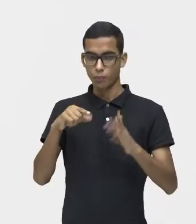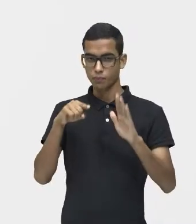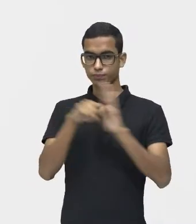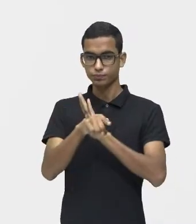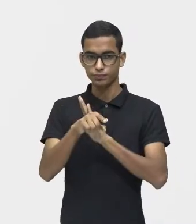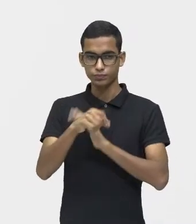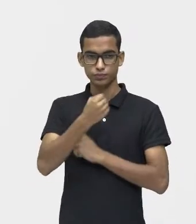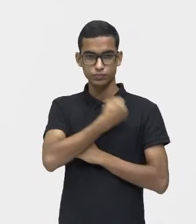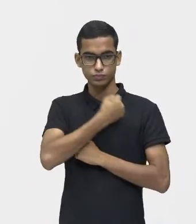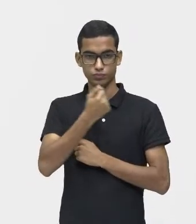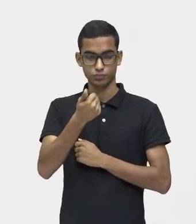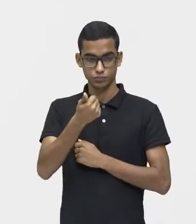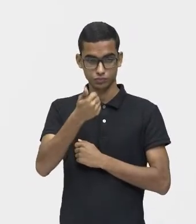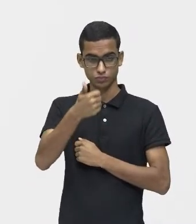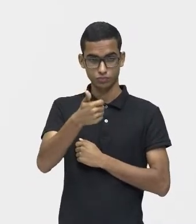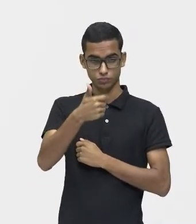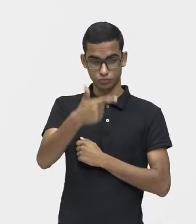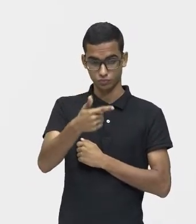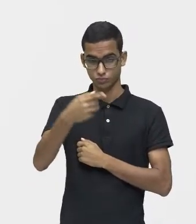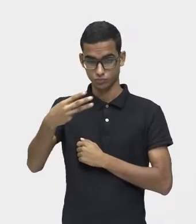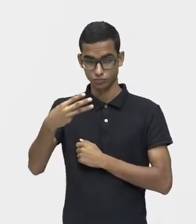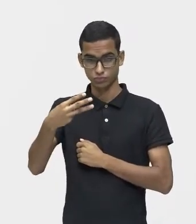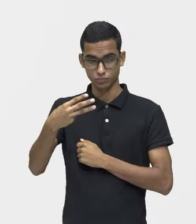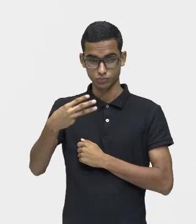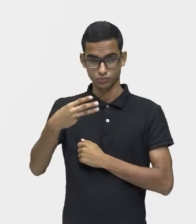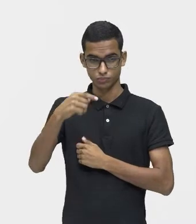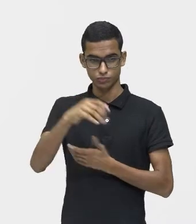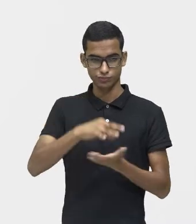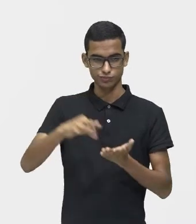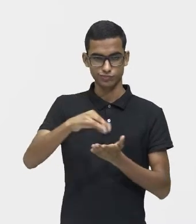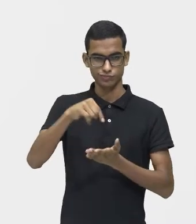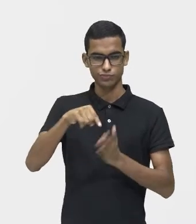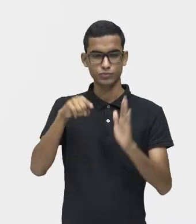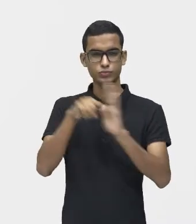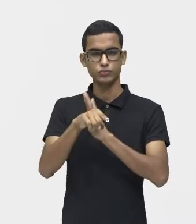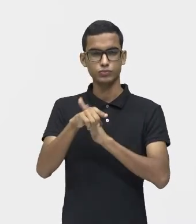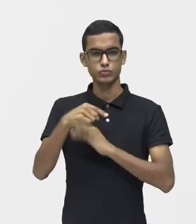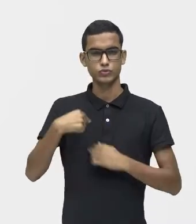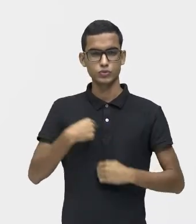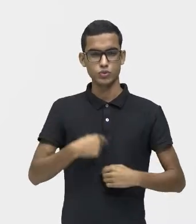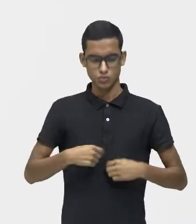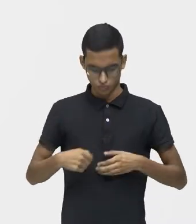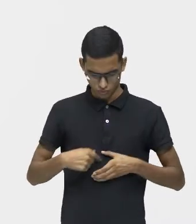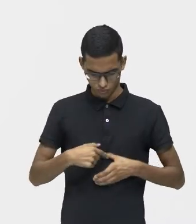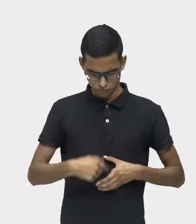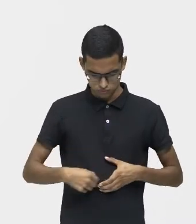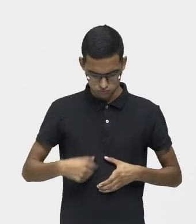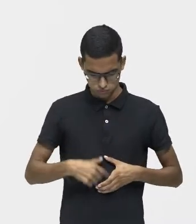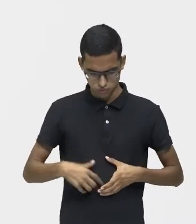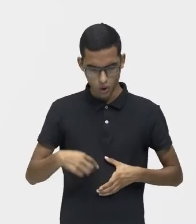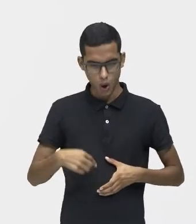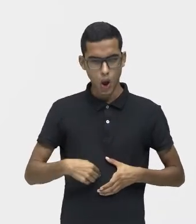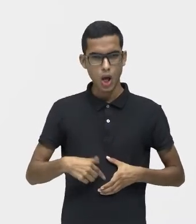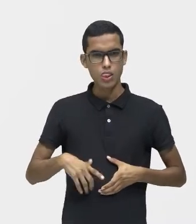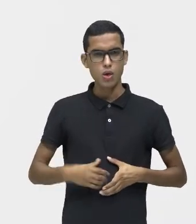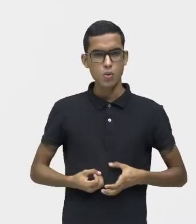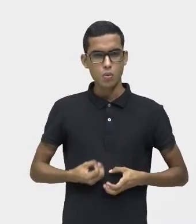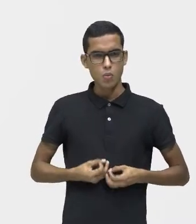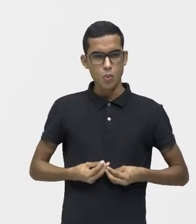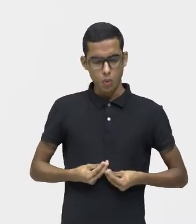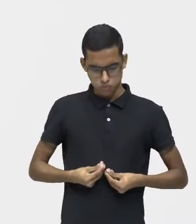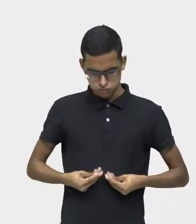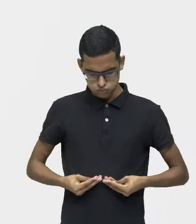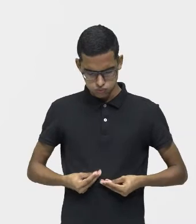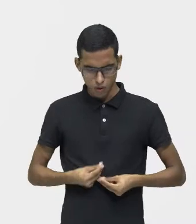diz o seguinte, uma questão aqui do SEMEAM: no estômago ocorre a ação do suco gástrico